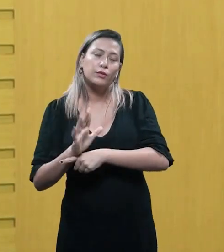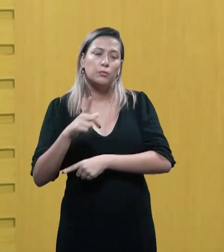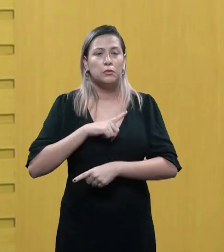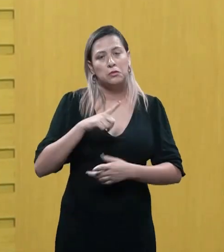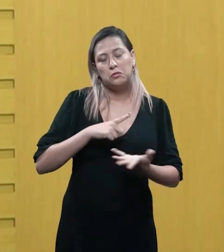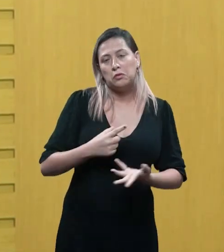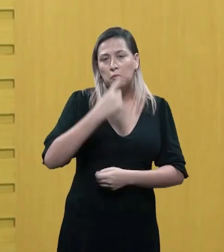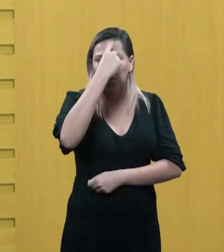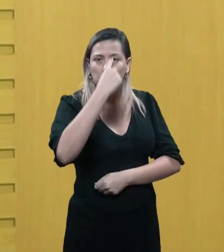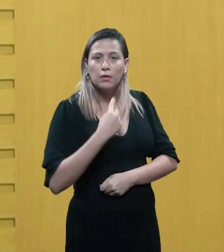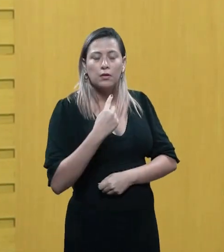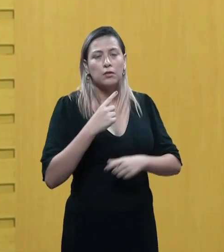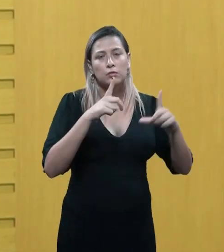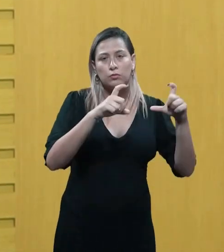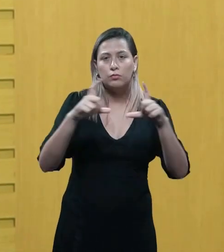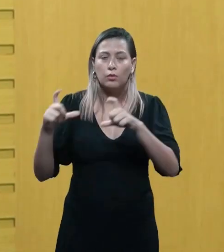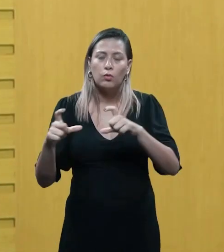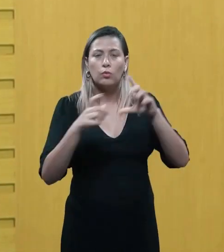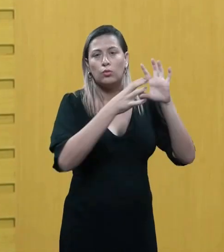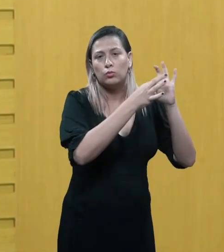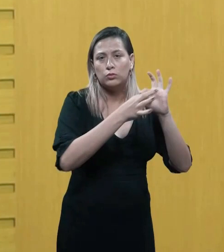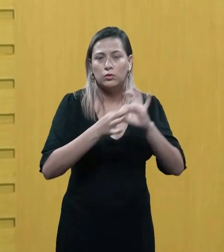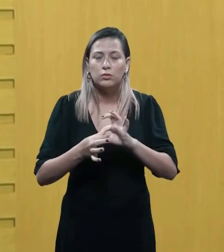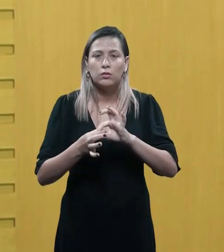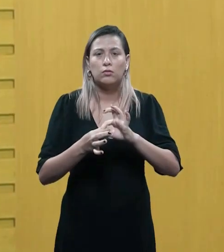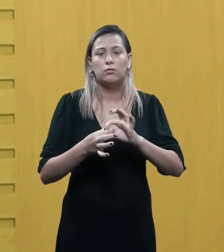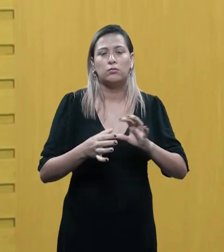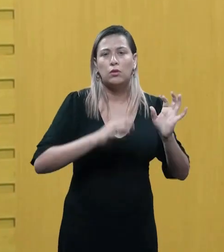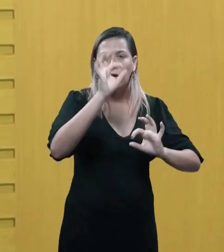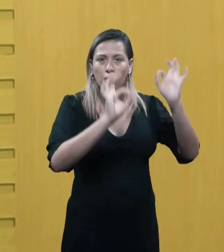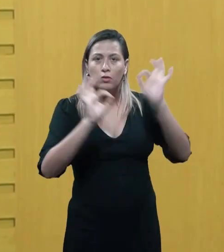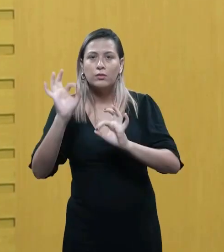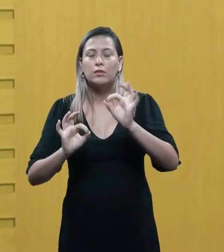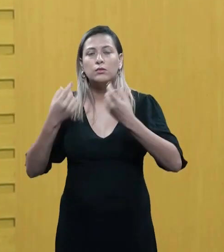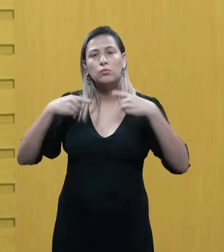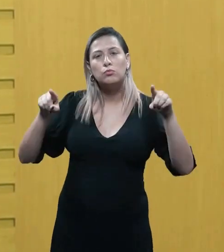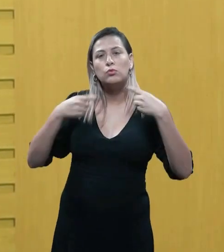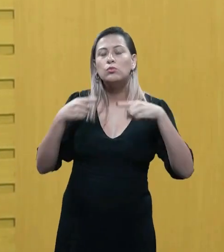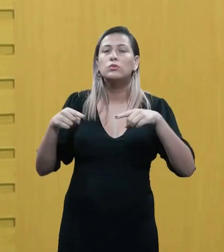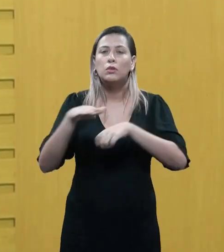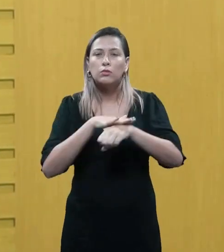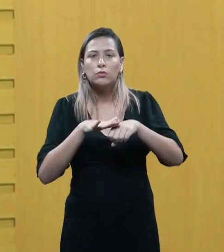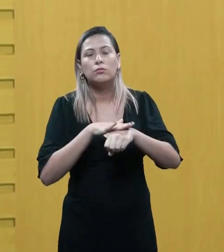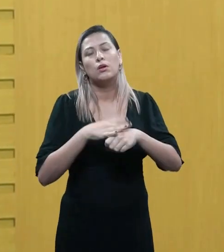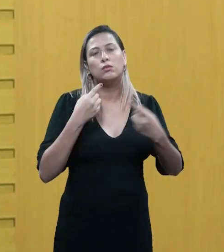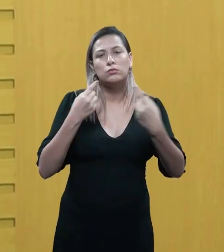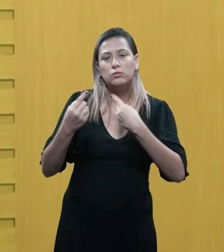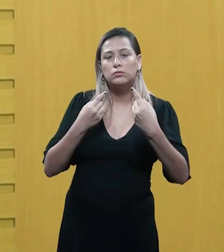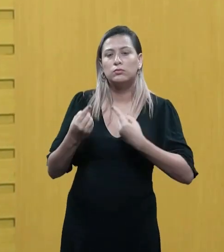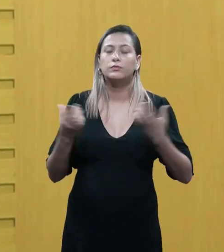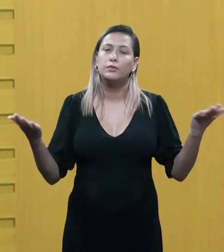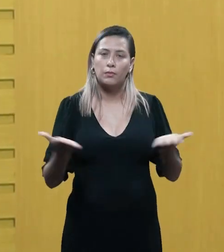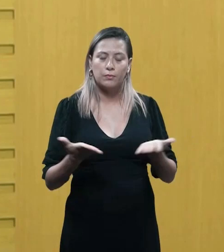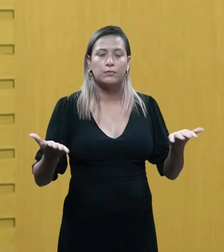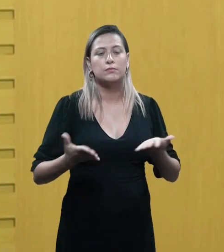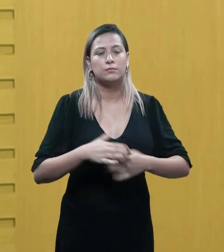fotografias, por um cenário, por música, por diálogos. Então, vamos falar um pouco